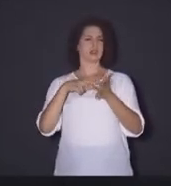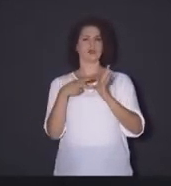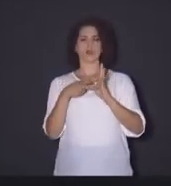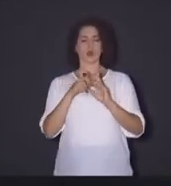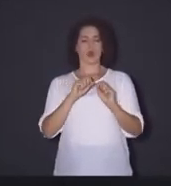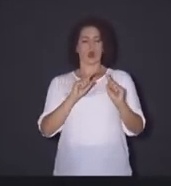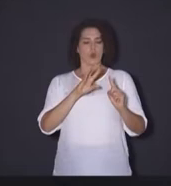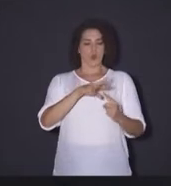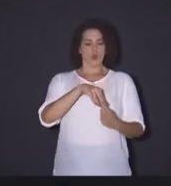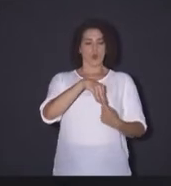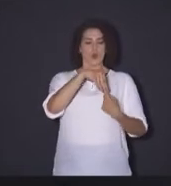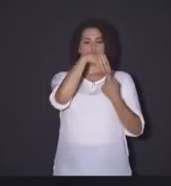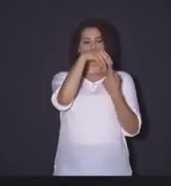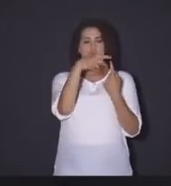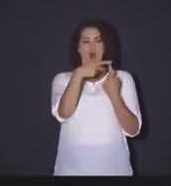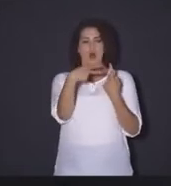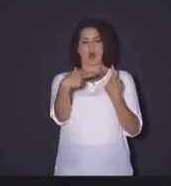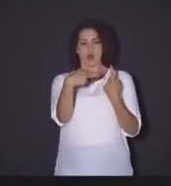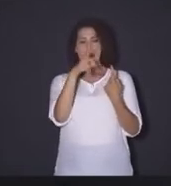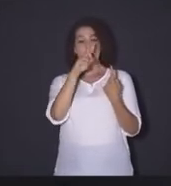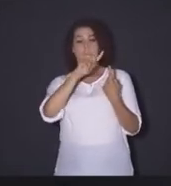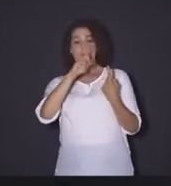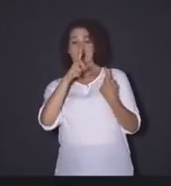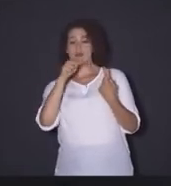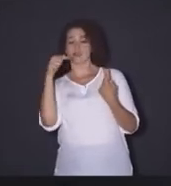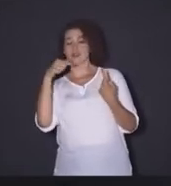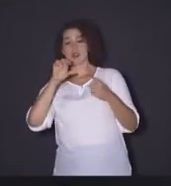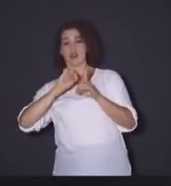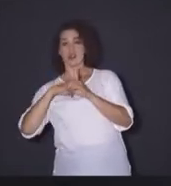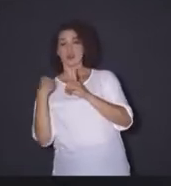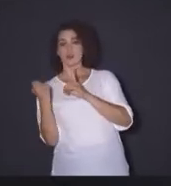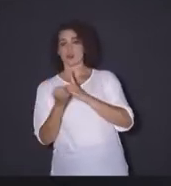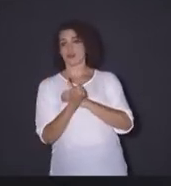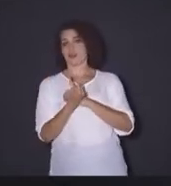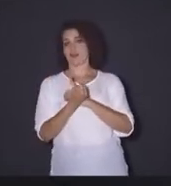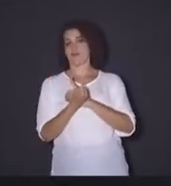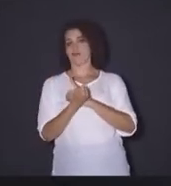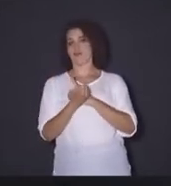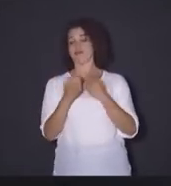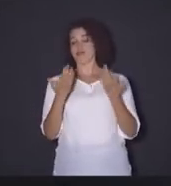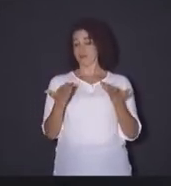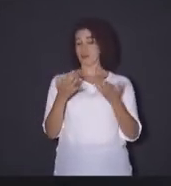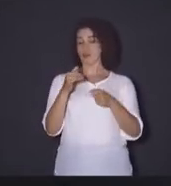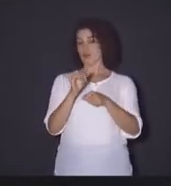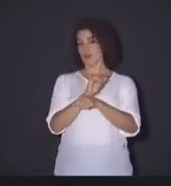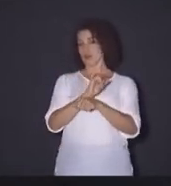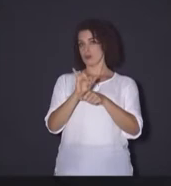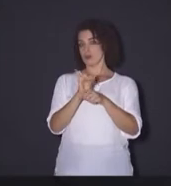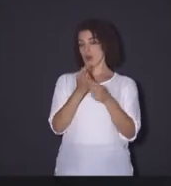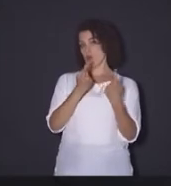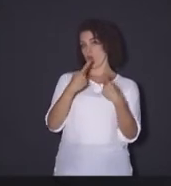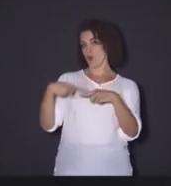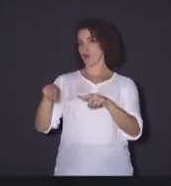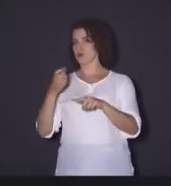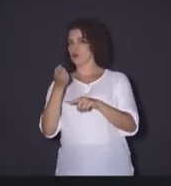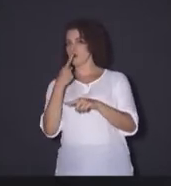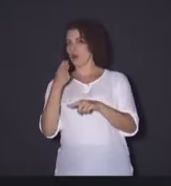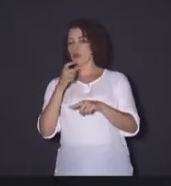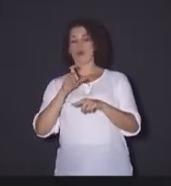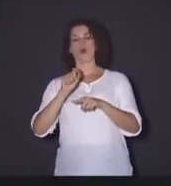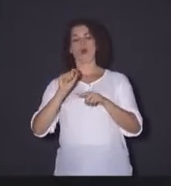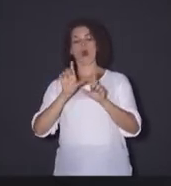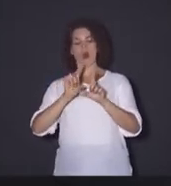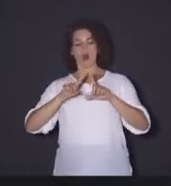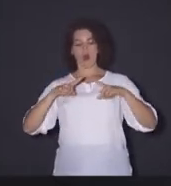algo que é social uma das estratégias não dos antídotos contra a medicalização é que a gente se colete vive